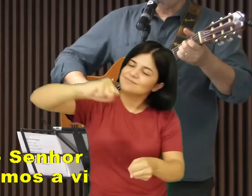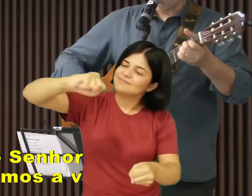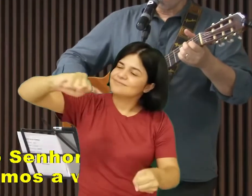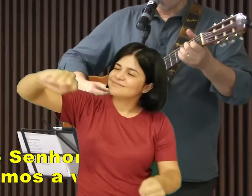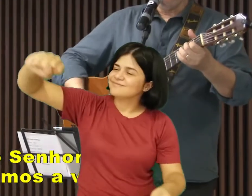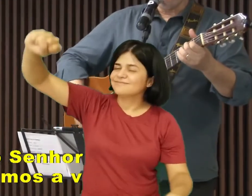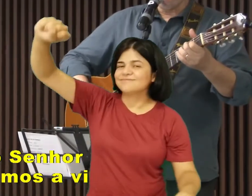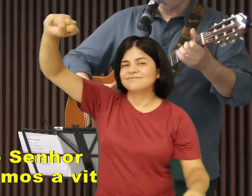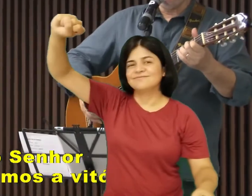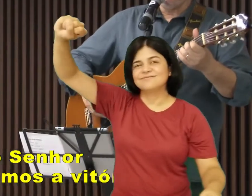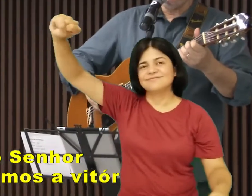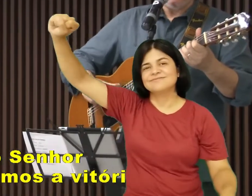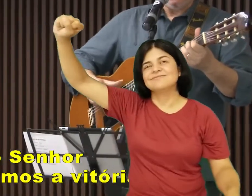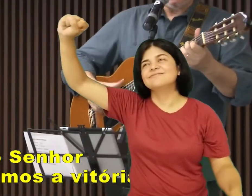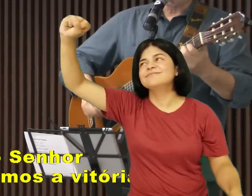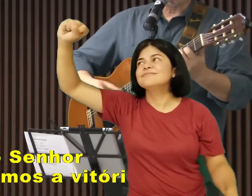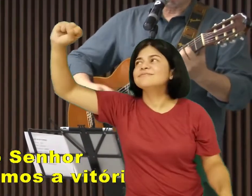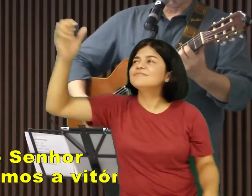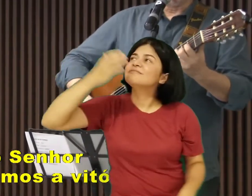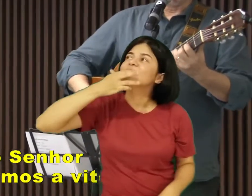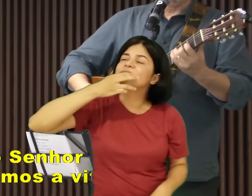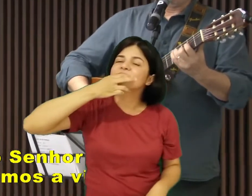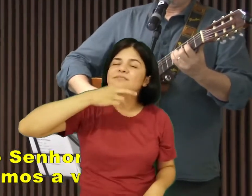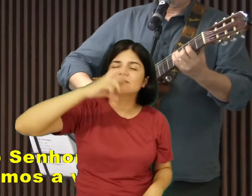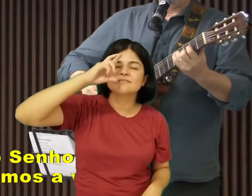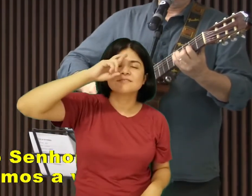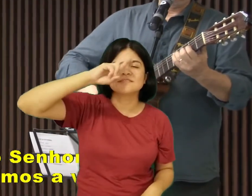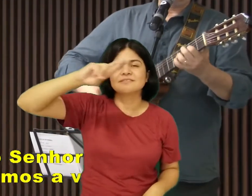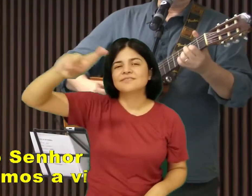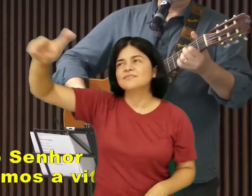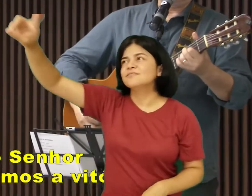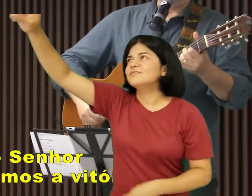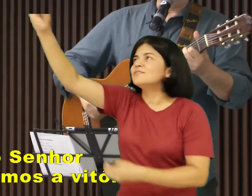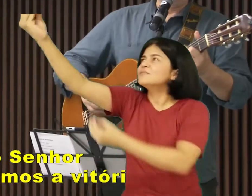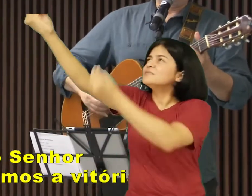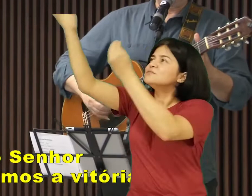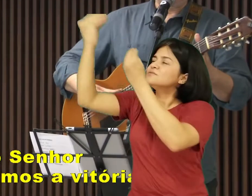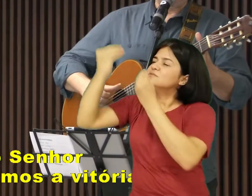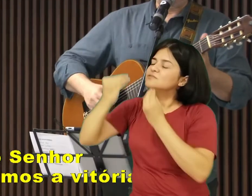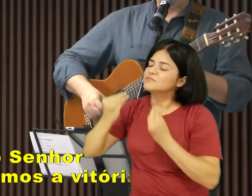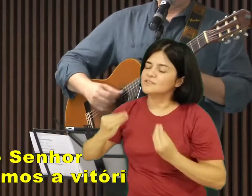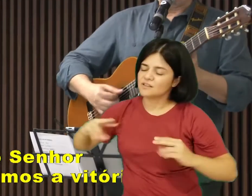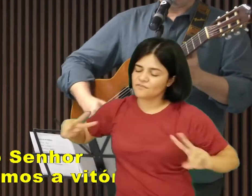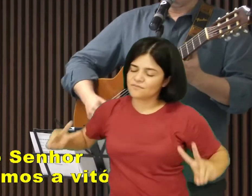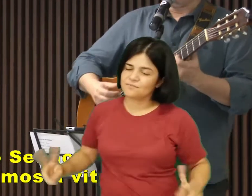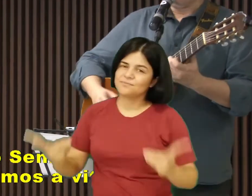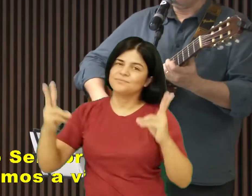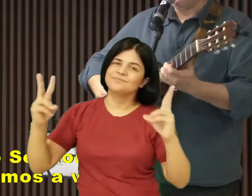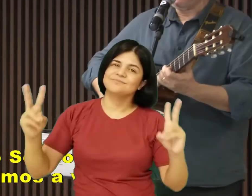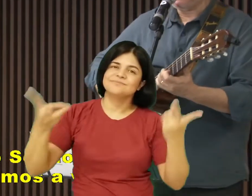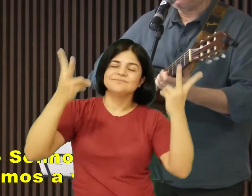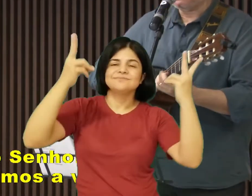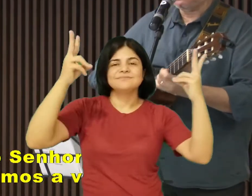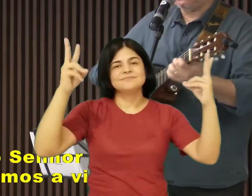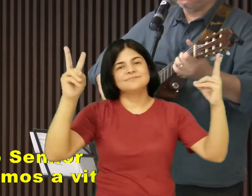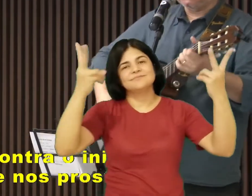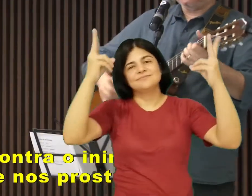Grande é o Senhor em quem nós temos a vitória